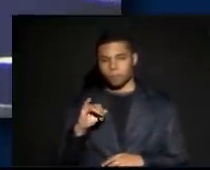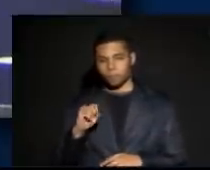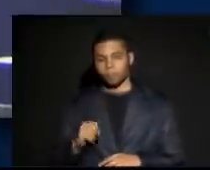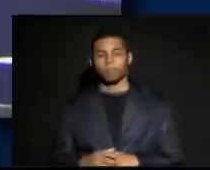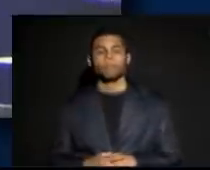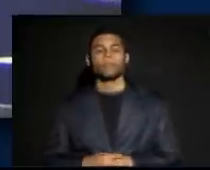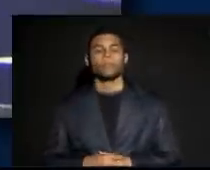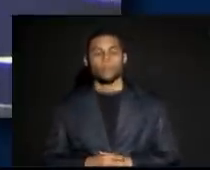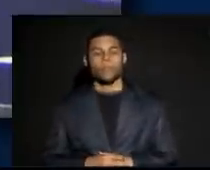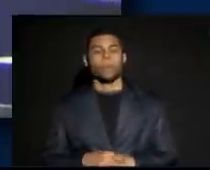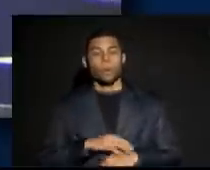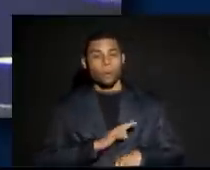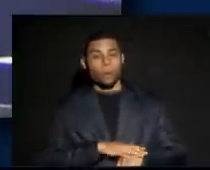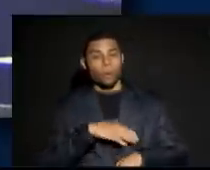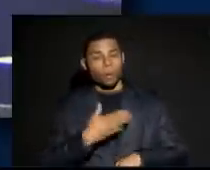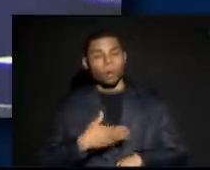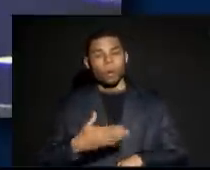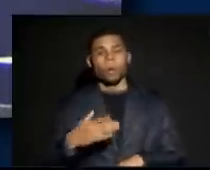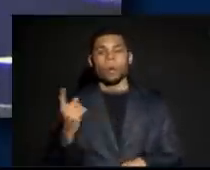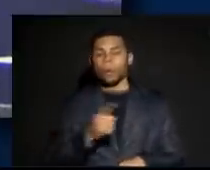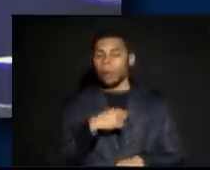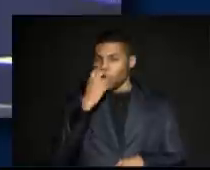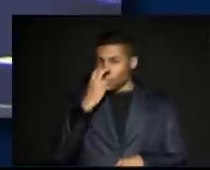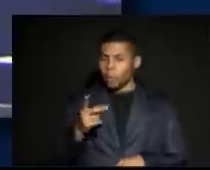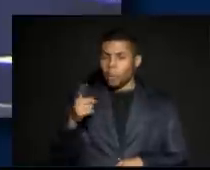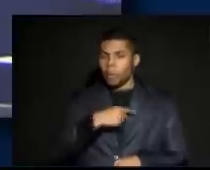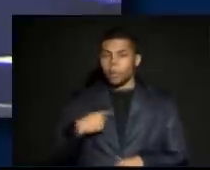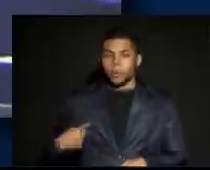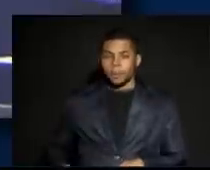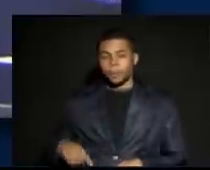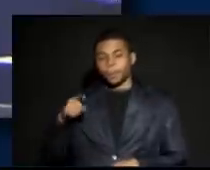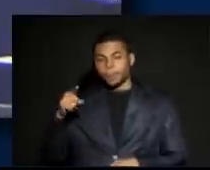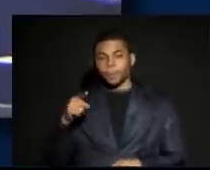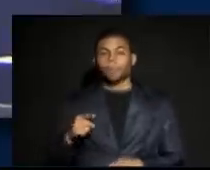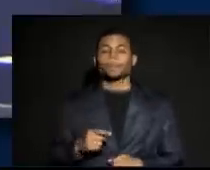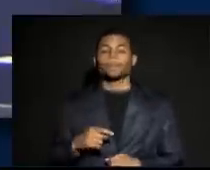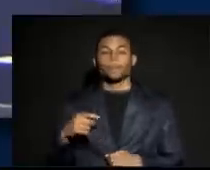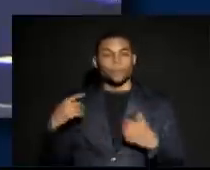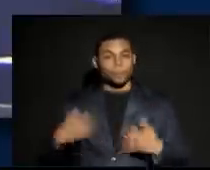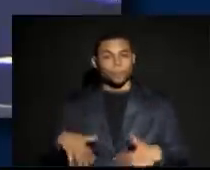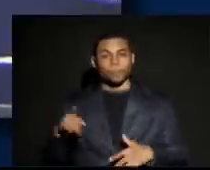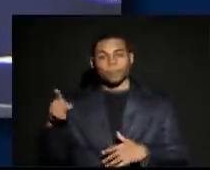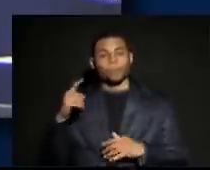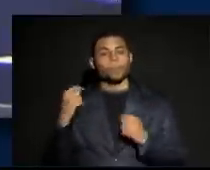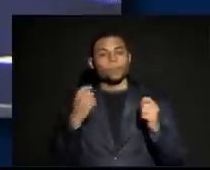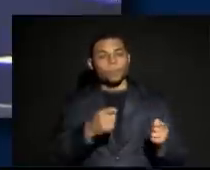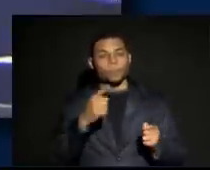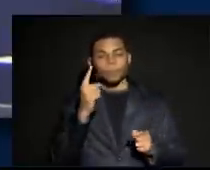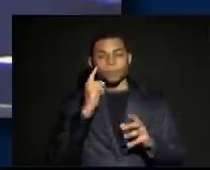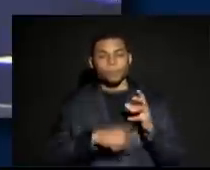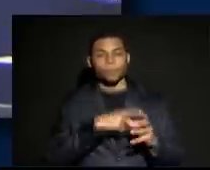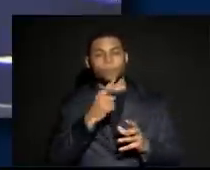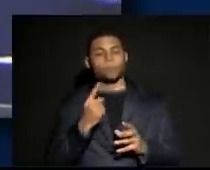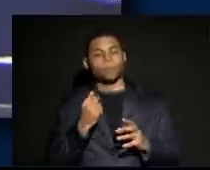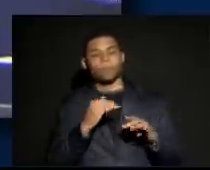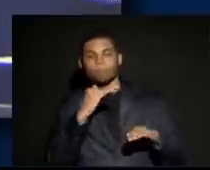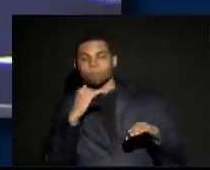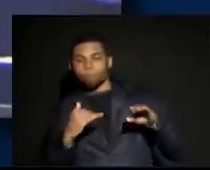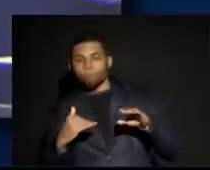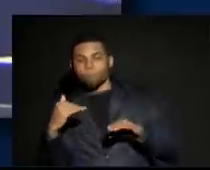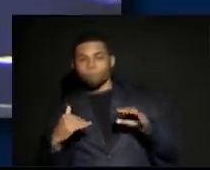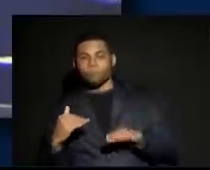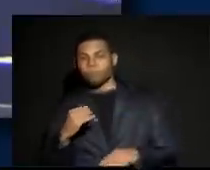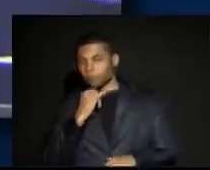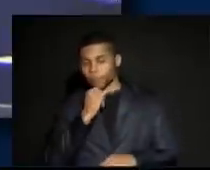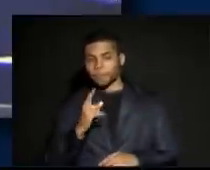E durante todo esse período a gente viu uma China aqui também foi um forte fator estabilizador para a economia Global seja